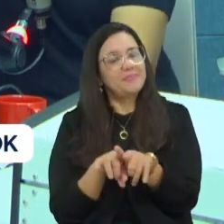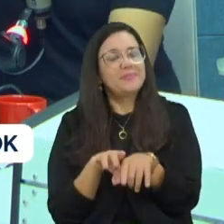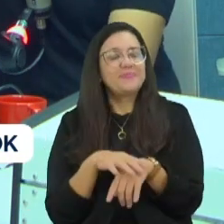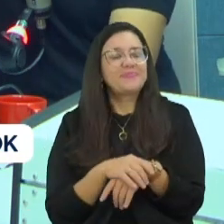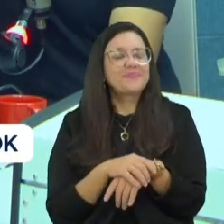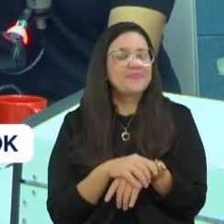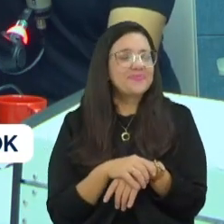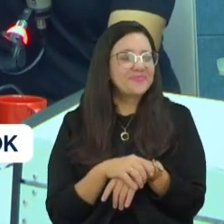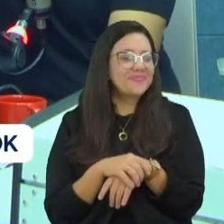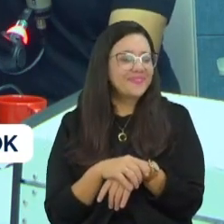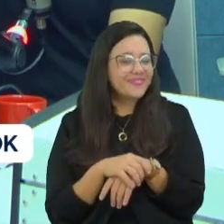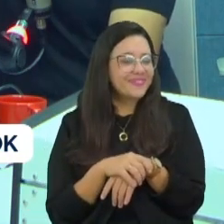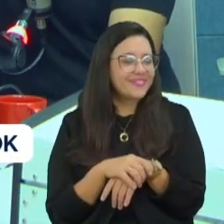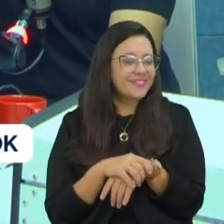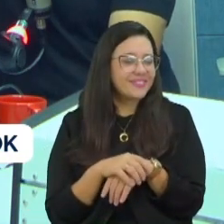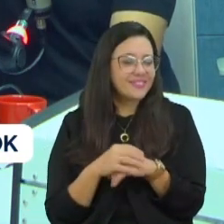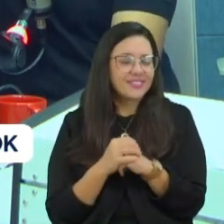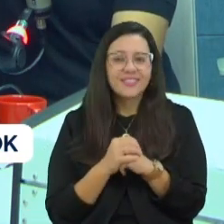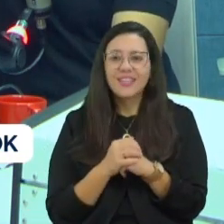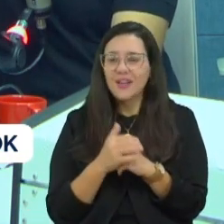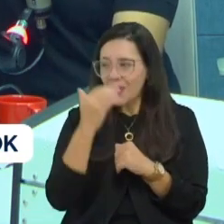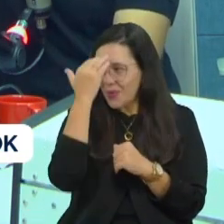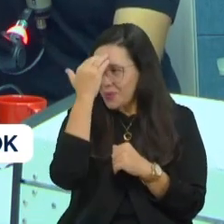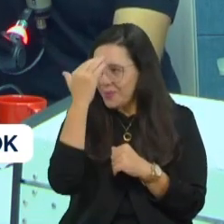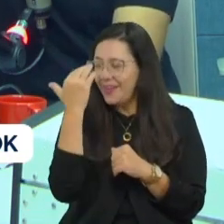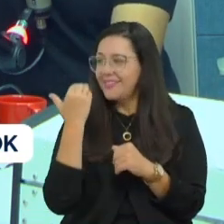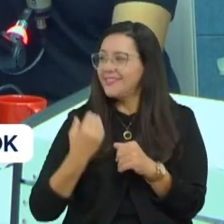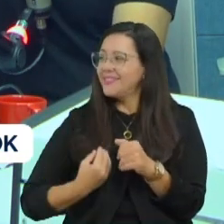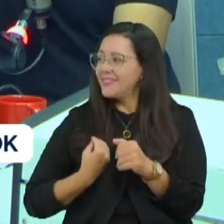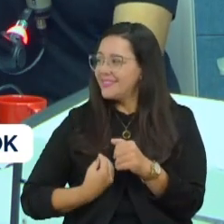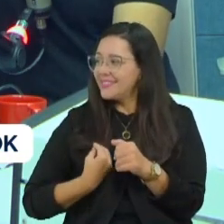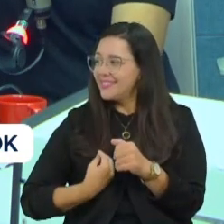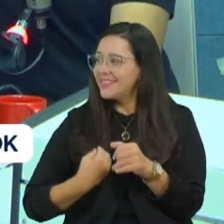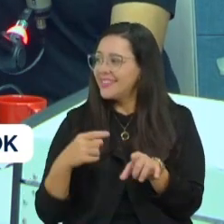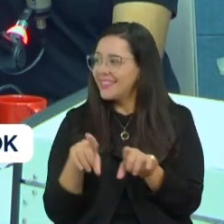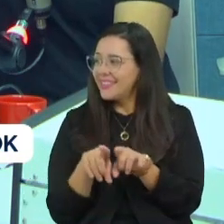Tá certo, então. Mais uma vez, obrigado pela sua presença, o convite está feito.